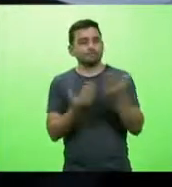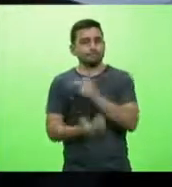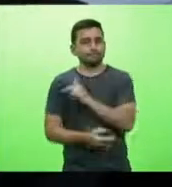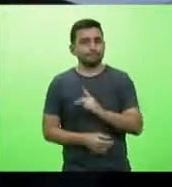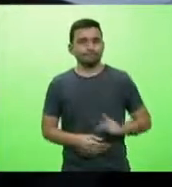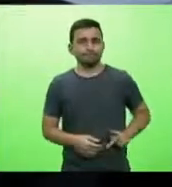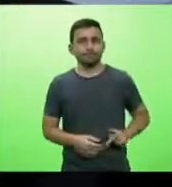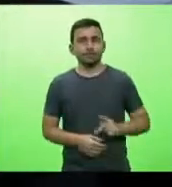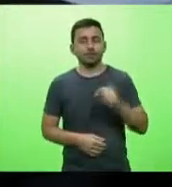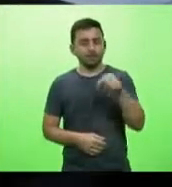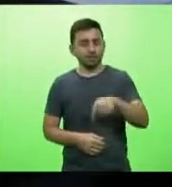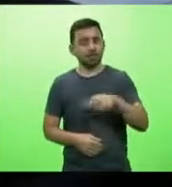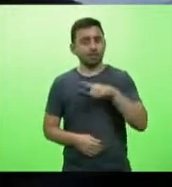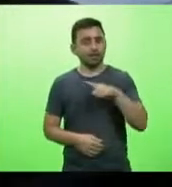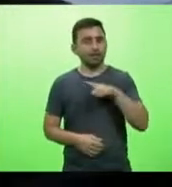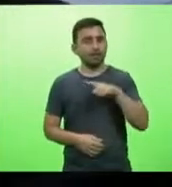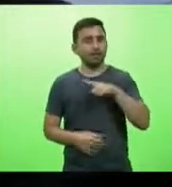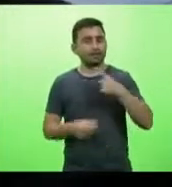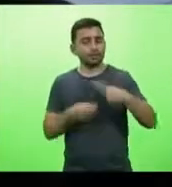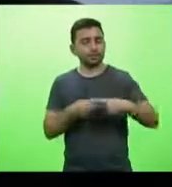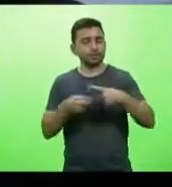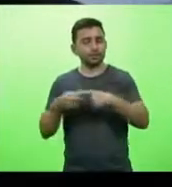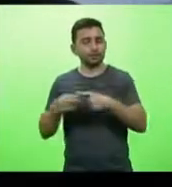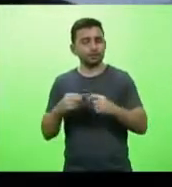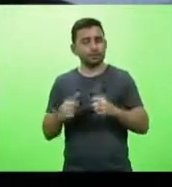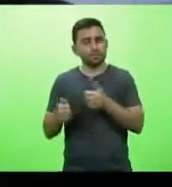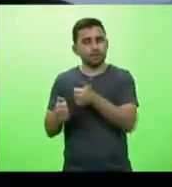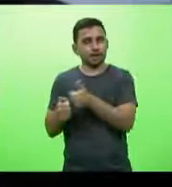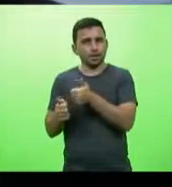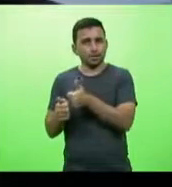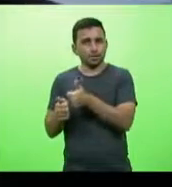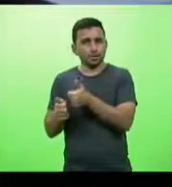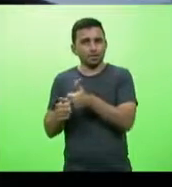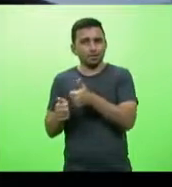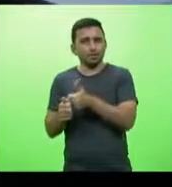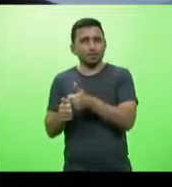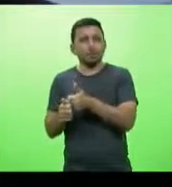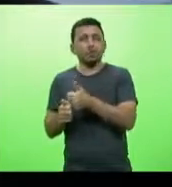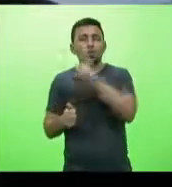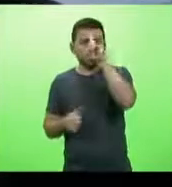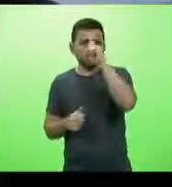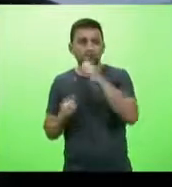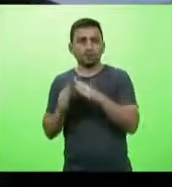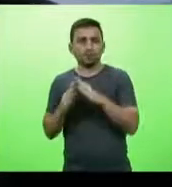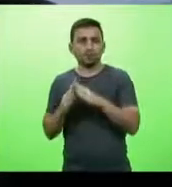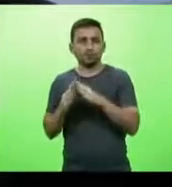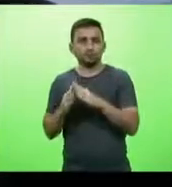numa cidade vizinha a Lages, na Serra Catarinense, um hospital